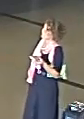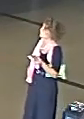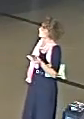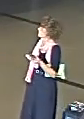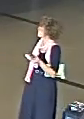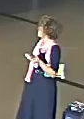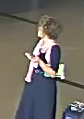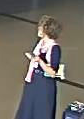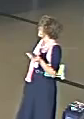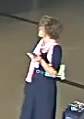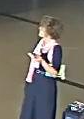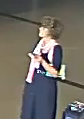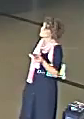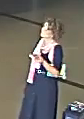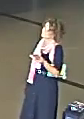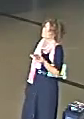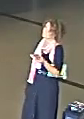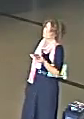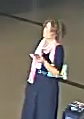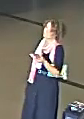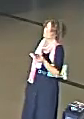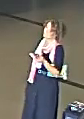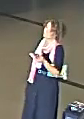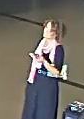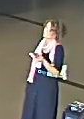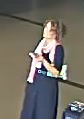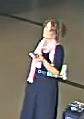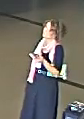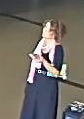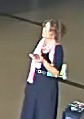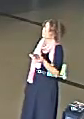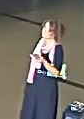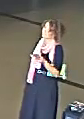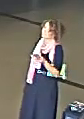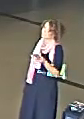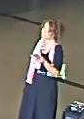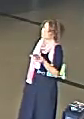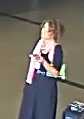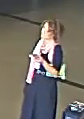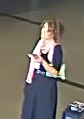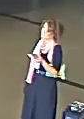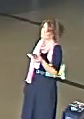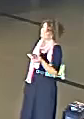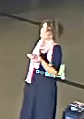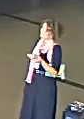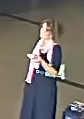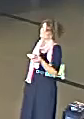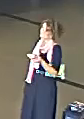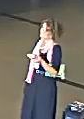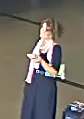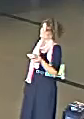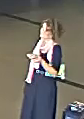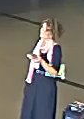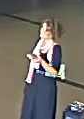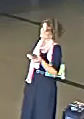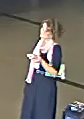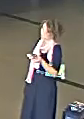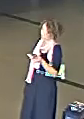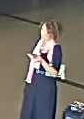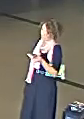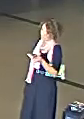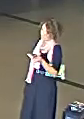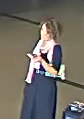1eo de julho do ano passado Eles teriam que sair da fábrica adaptada a partir de 1eo de julho do ano passado